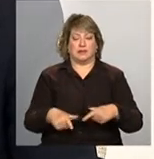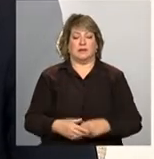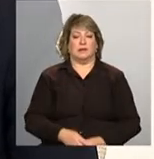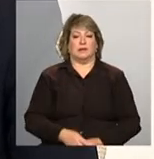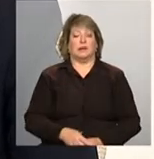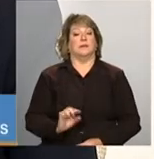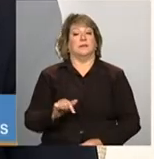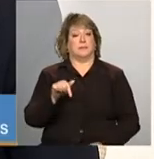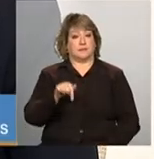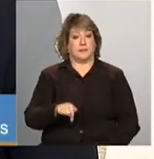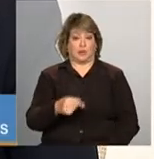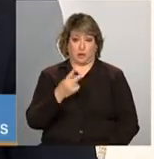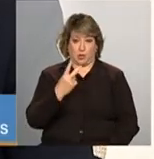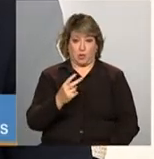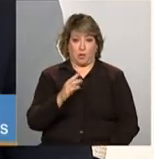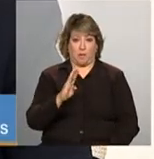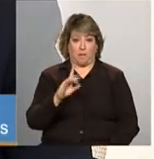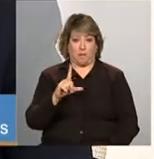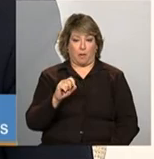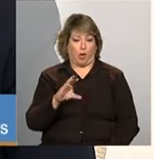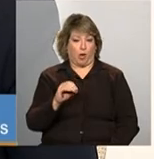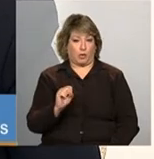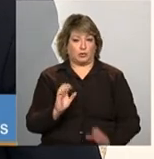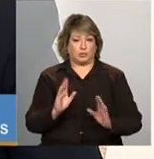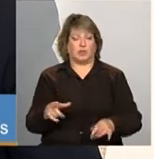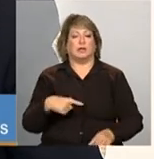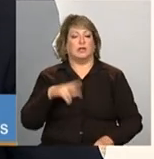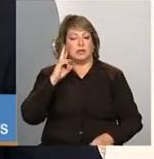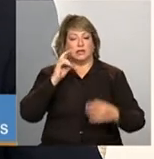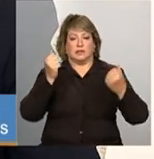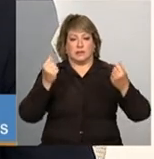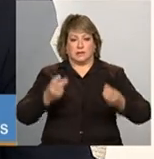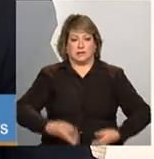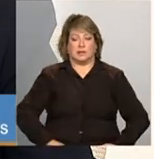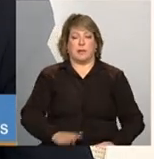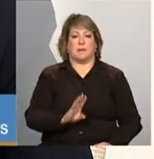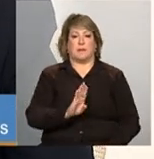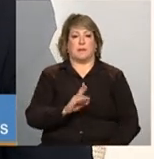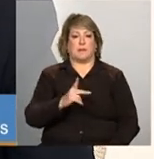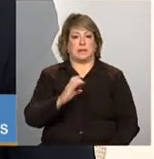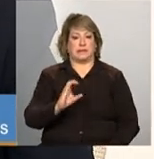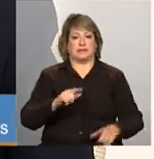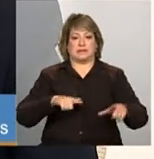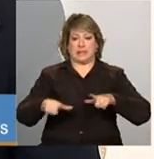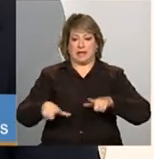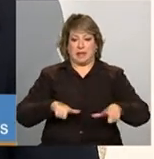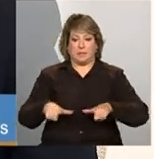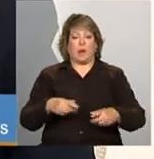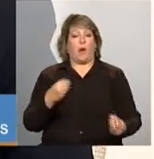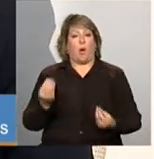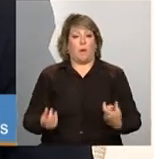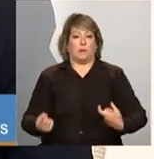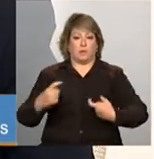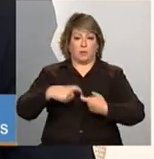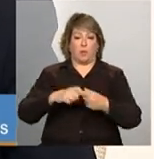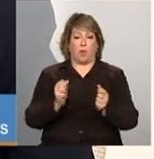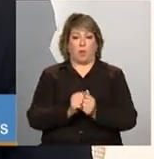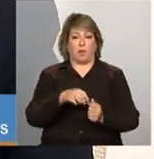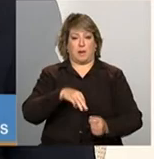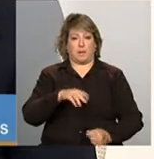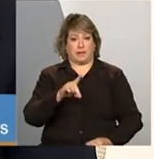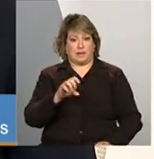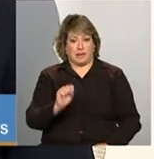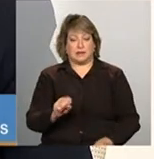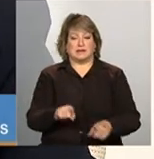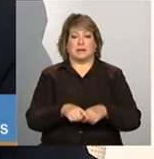dois blocos do programa BPC Trabalho, como se dá essa parceria, né, com o MDS e os